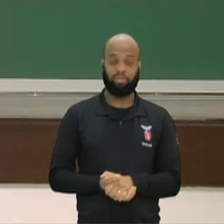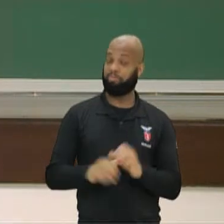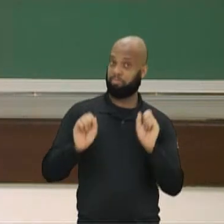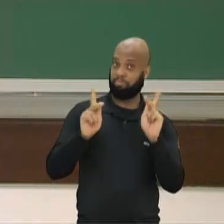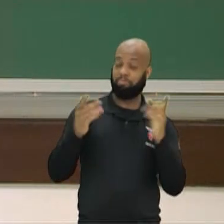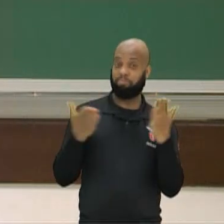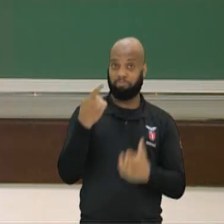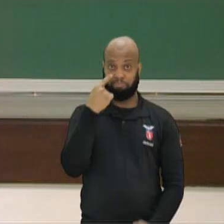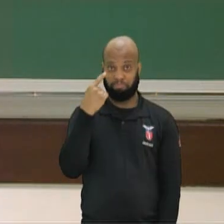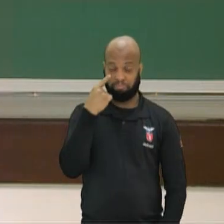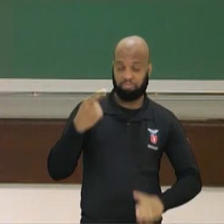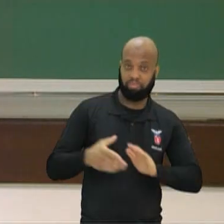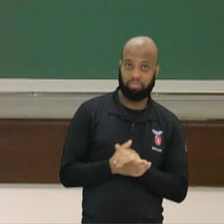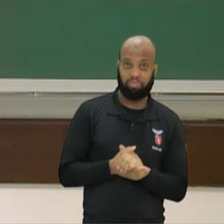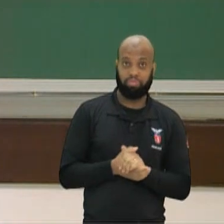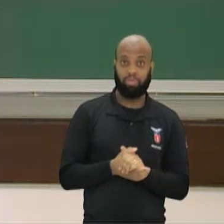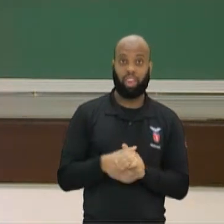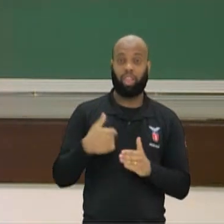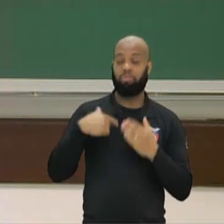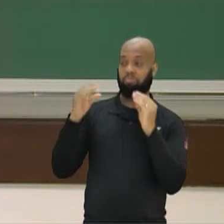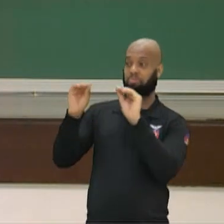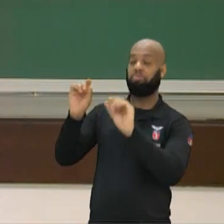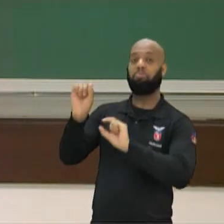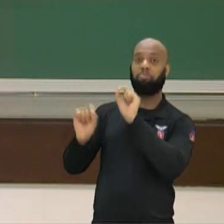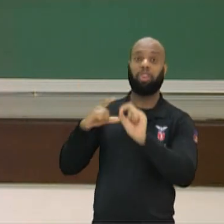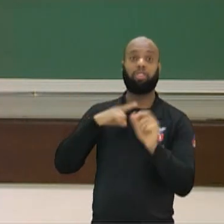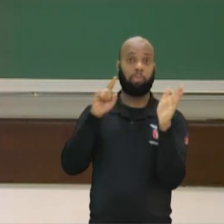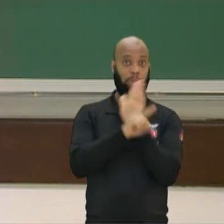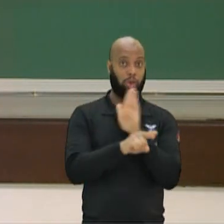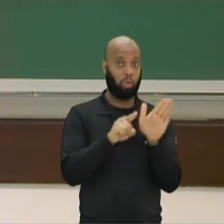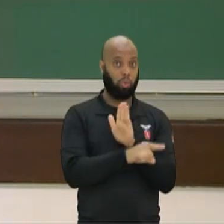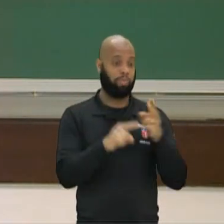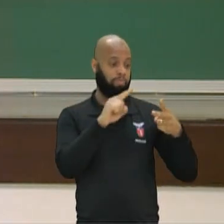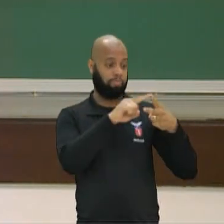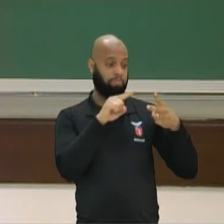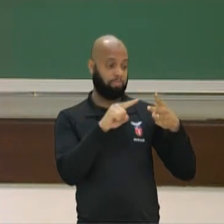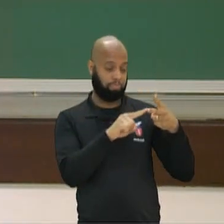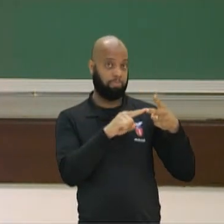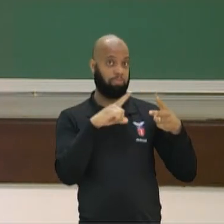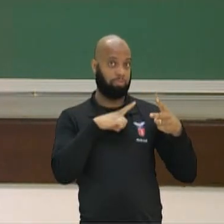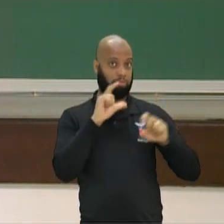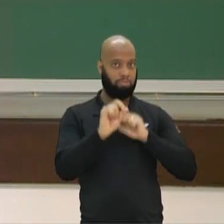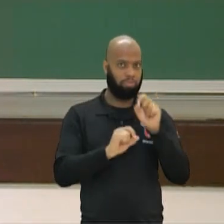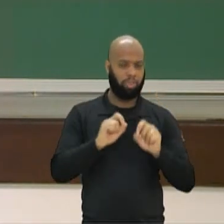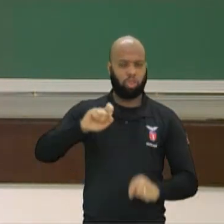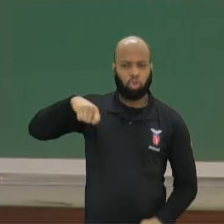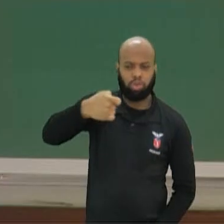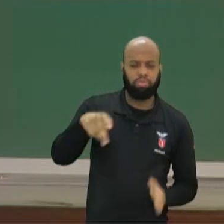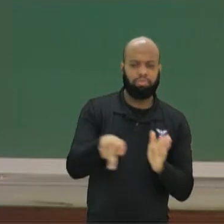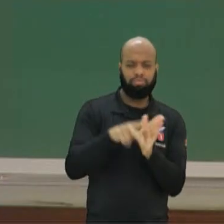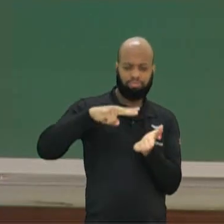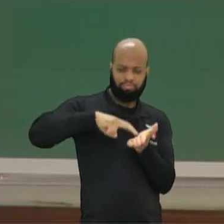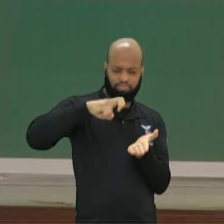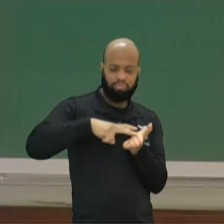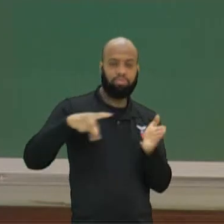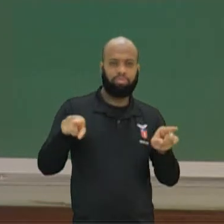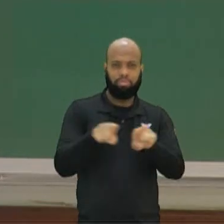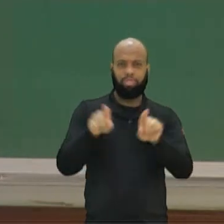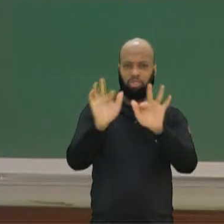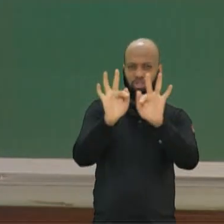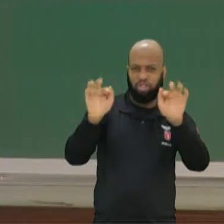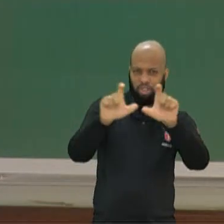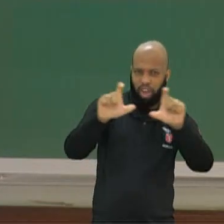Então, olha só, vamos ver aqui. Eu coloquei aqui para vocês duas perguntas, sendo que são duas perguntas mais que diz respeito a vocabulário e expressões mesmo,